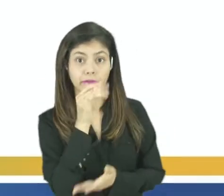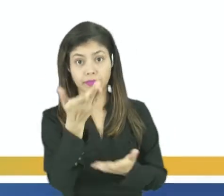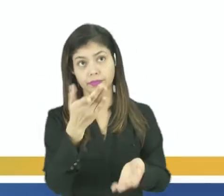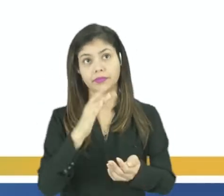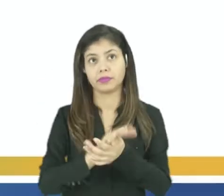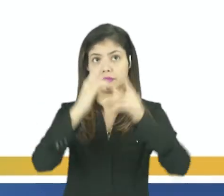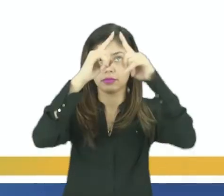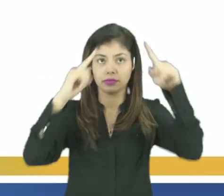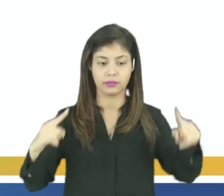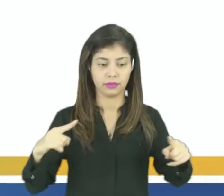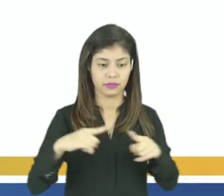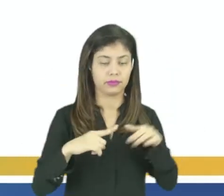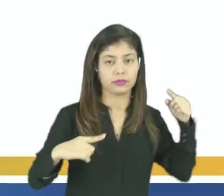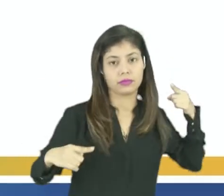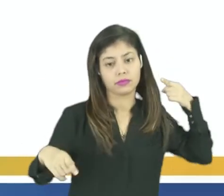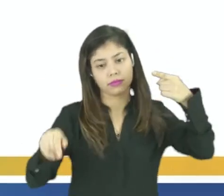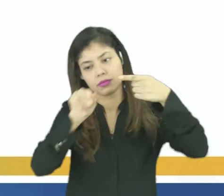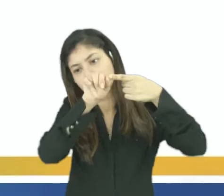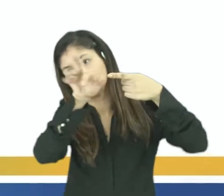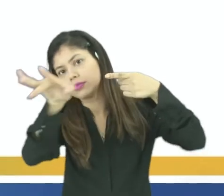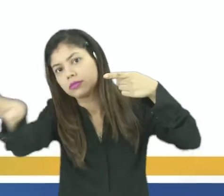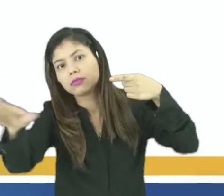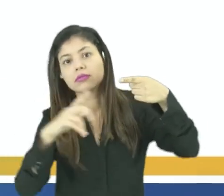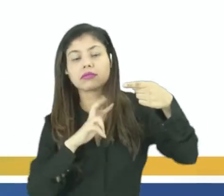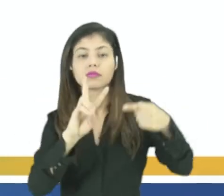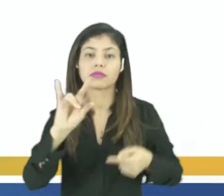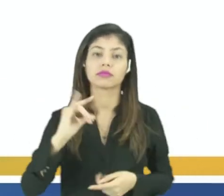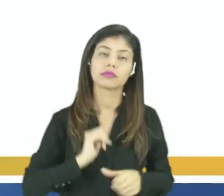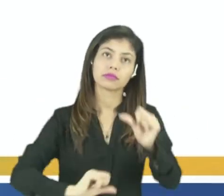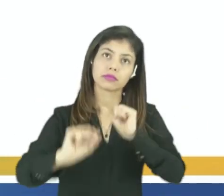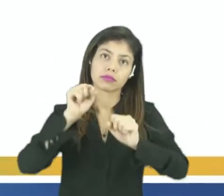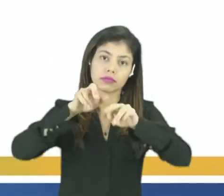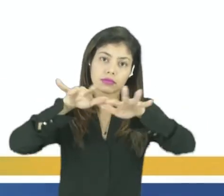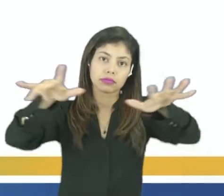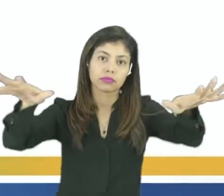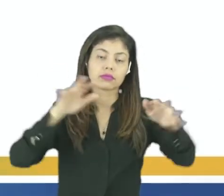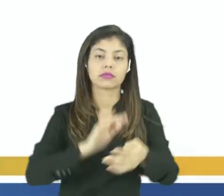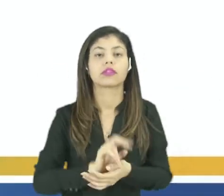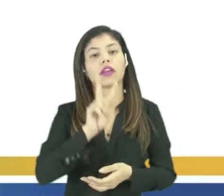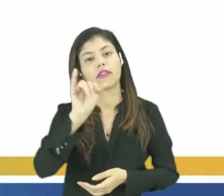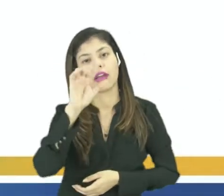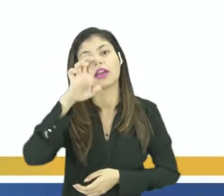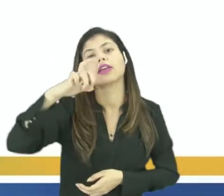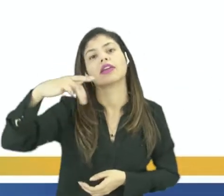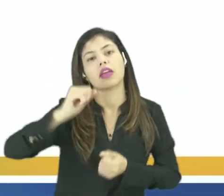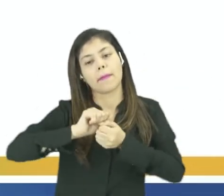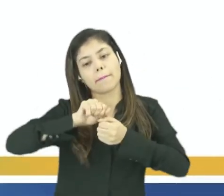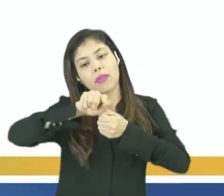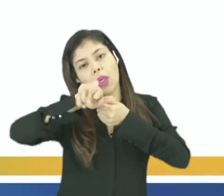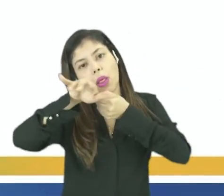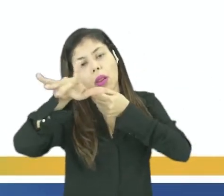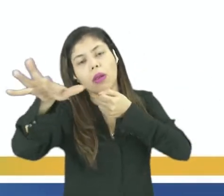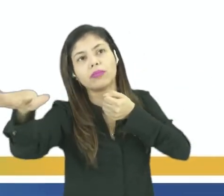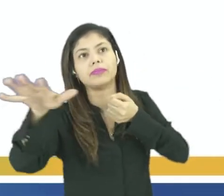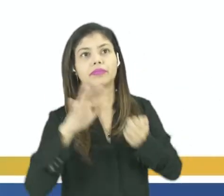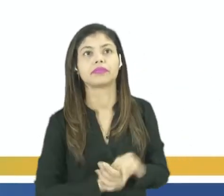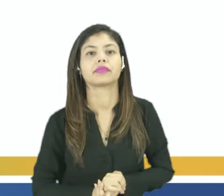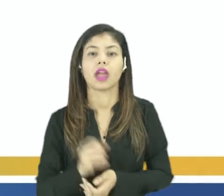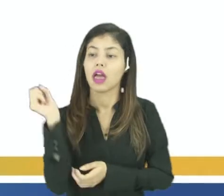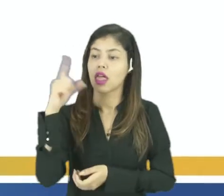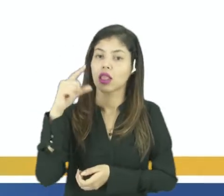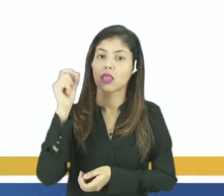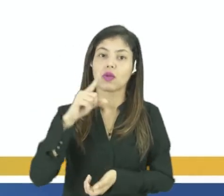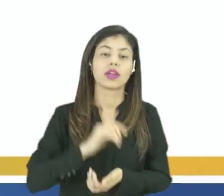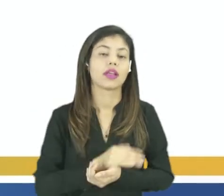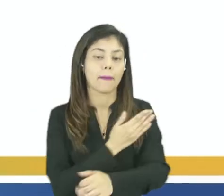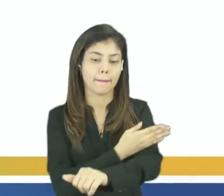outro fenômeno aqui de refração. O espalhamento da luz. Então a luz entra aqui, a luz branca é composta das vários